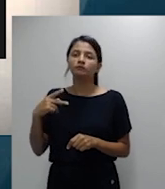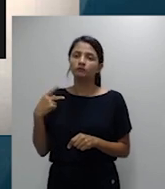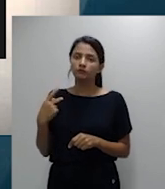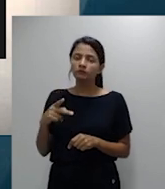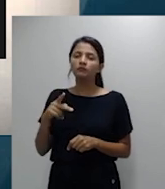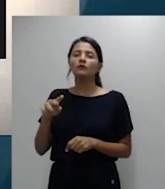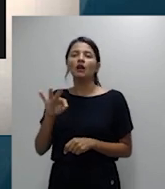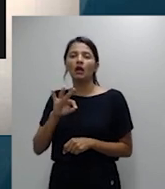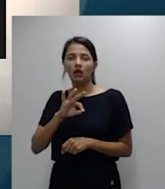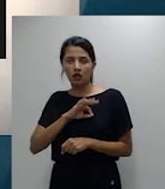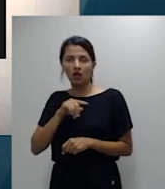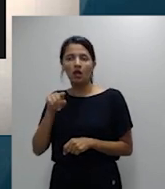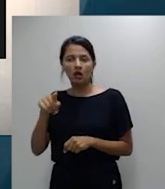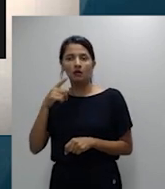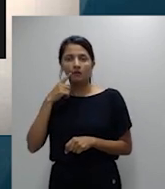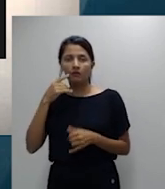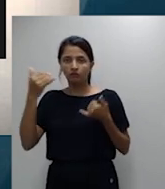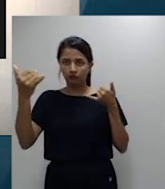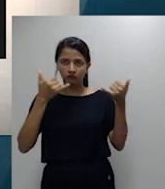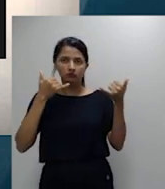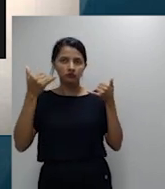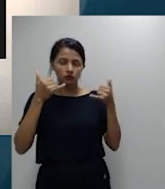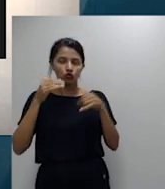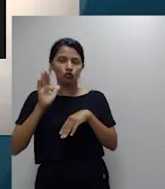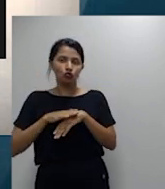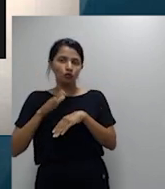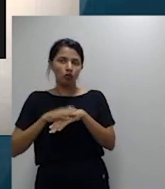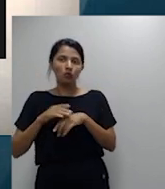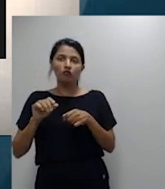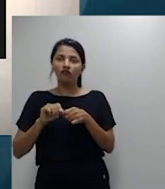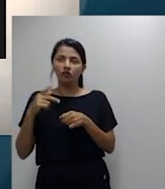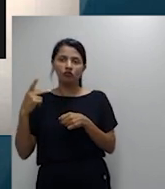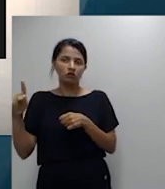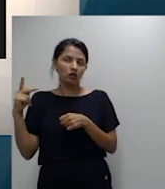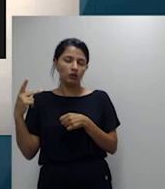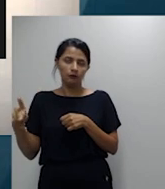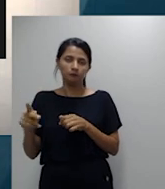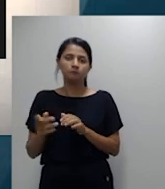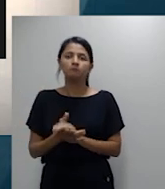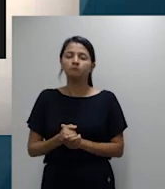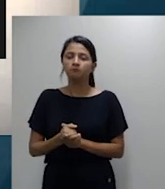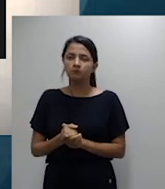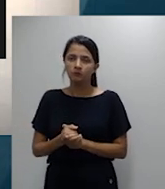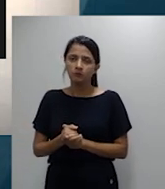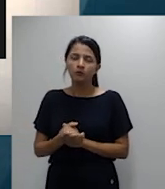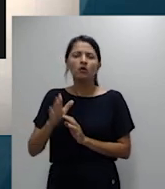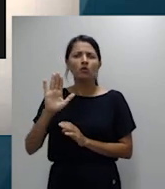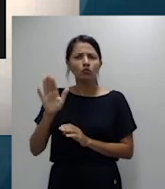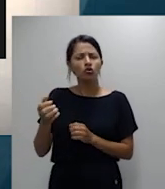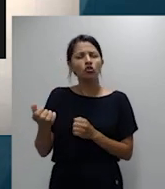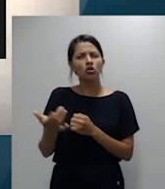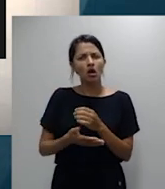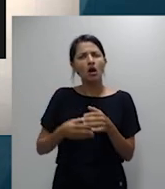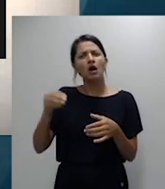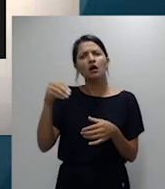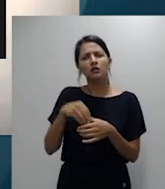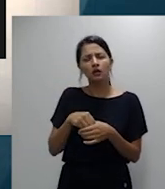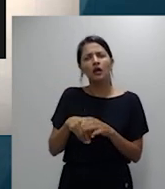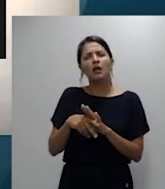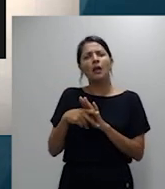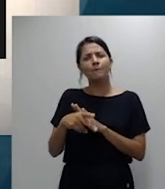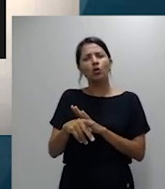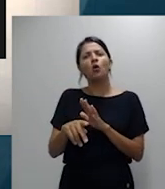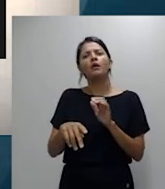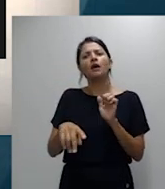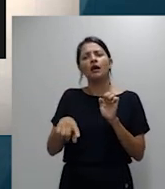tomou ciência do próprio ar como eu ganho explícito na já na própria